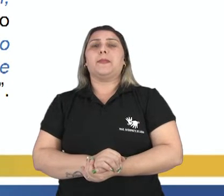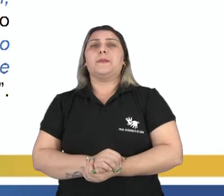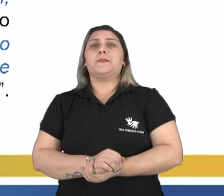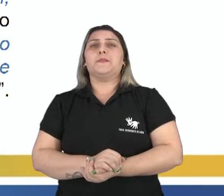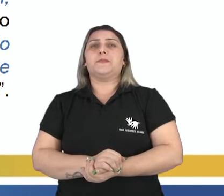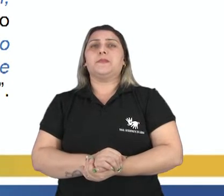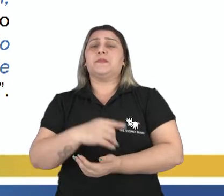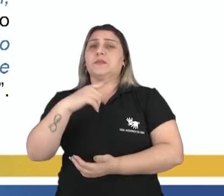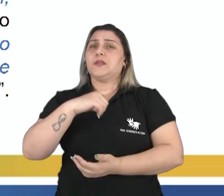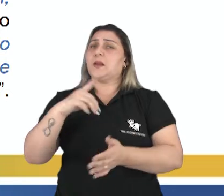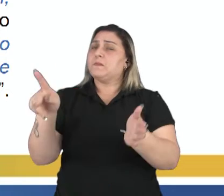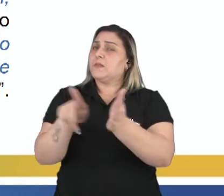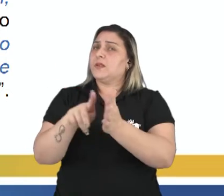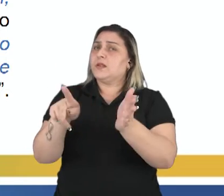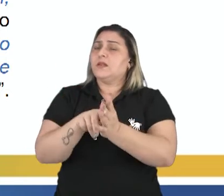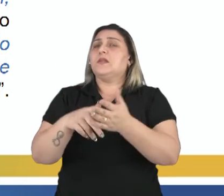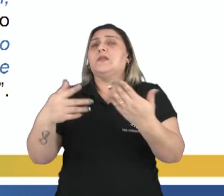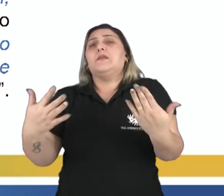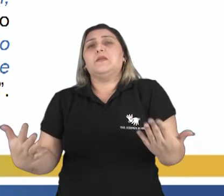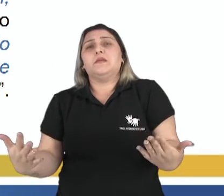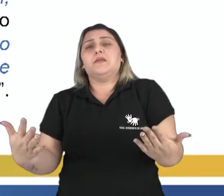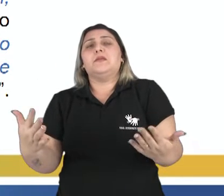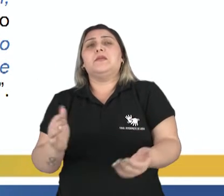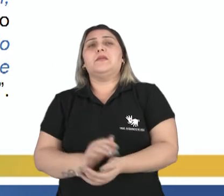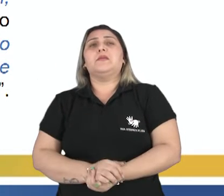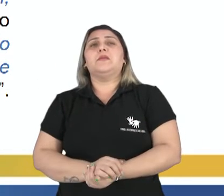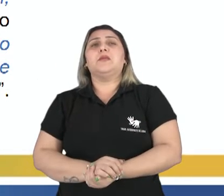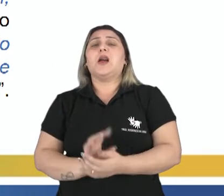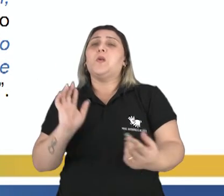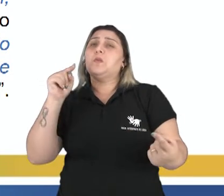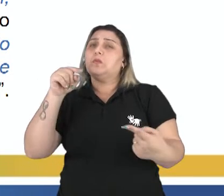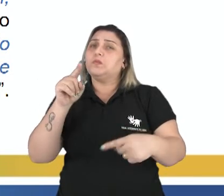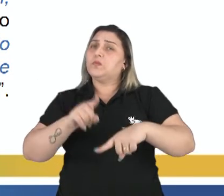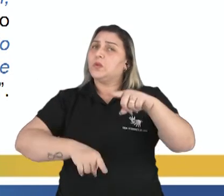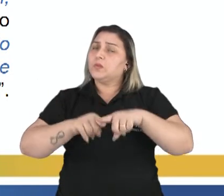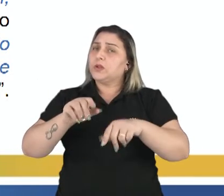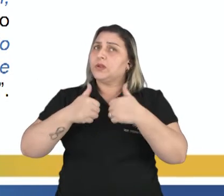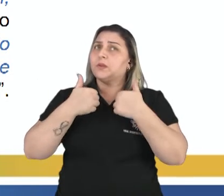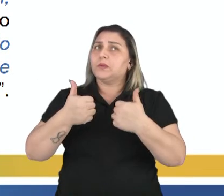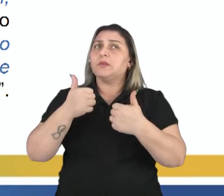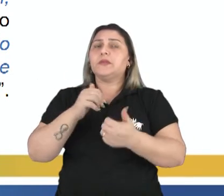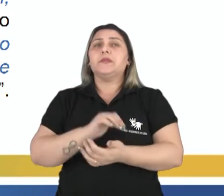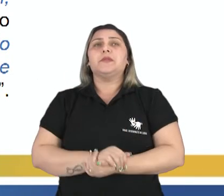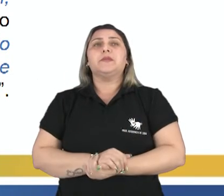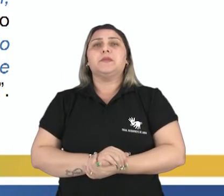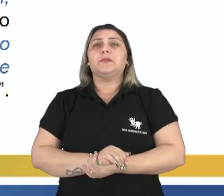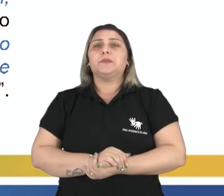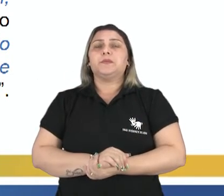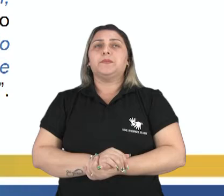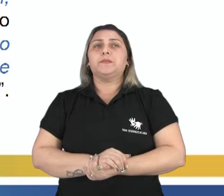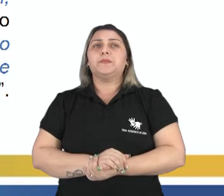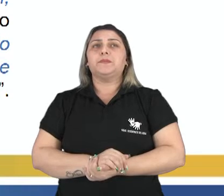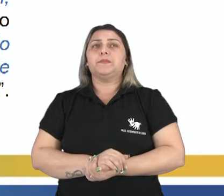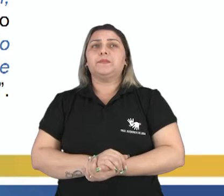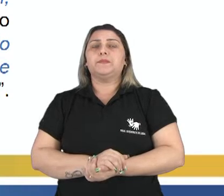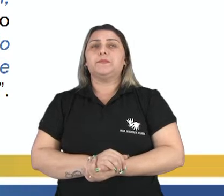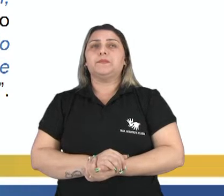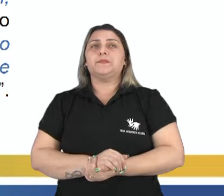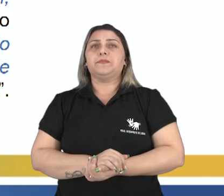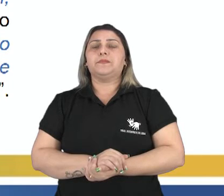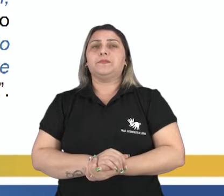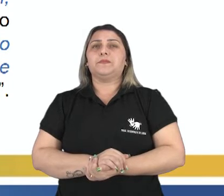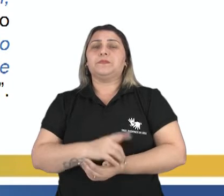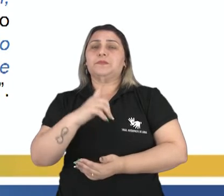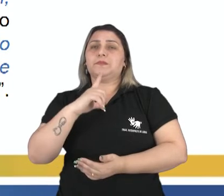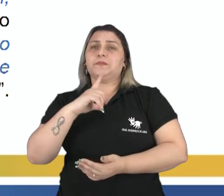correferencial, opõe-se a si próprio e ao seu objeto. Tá bom, pessoal? Beleza? Então,